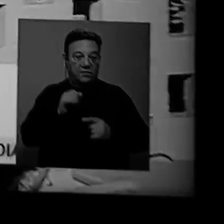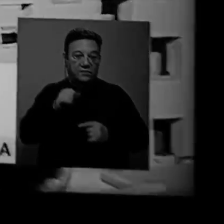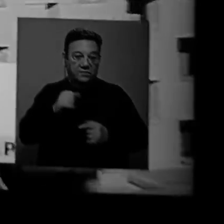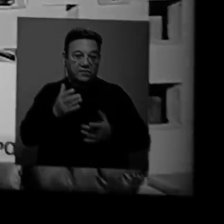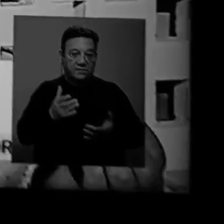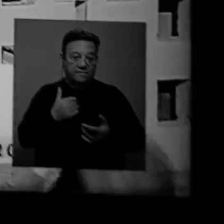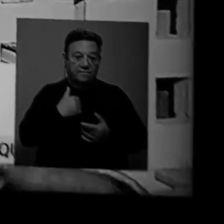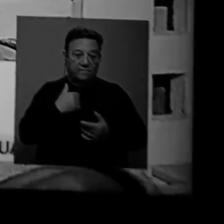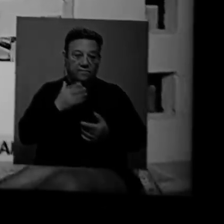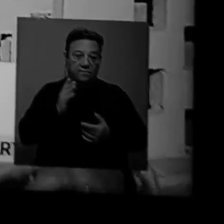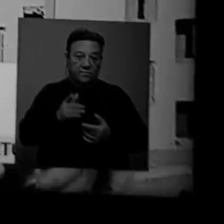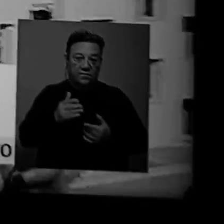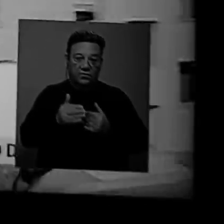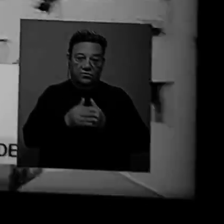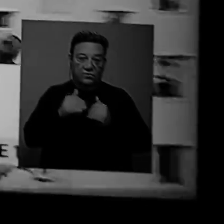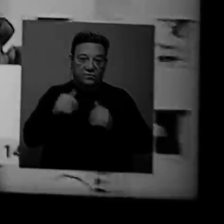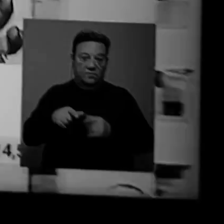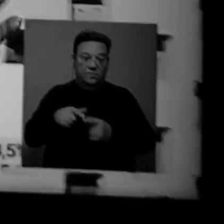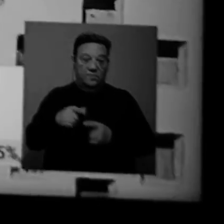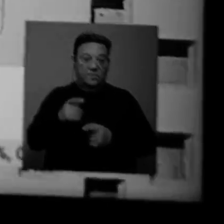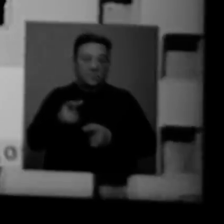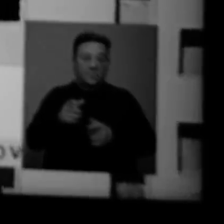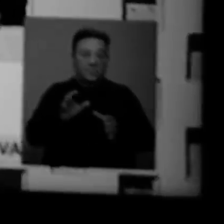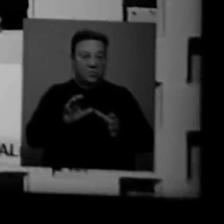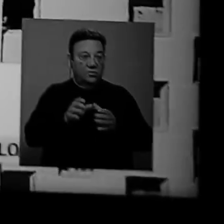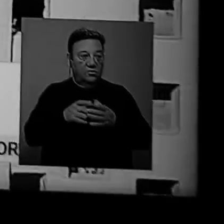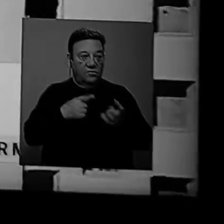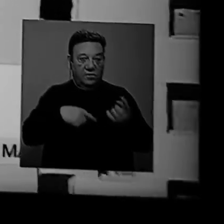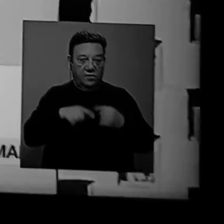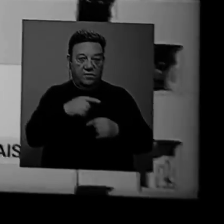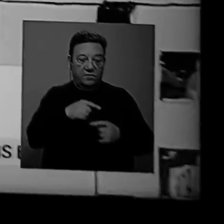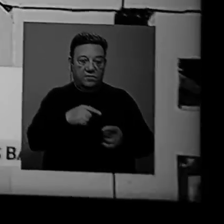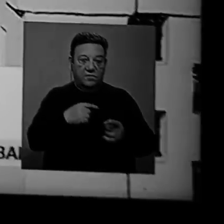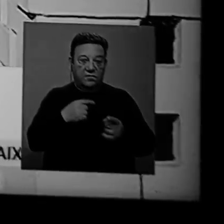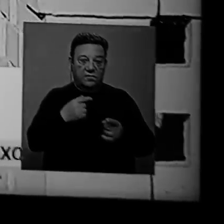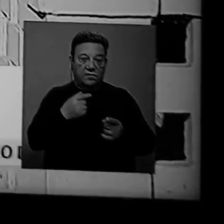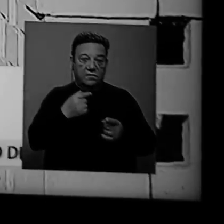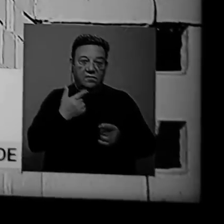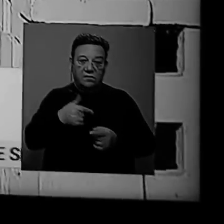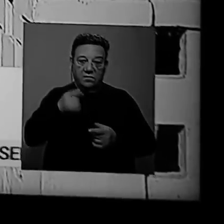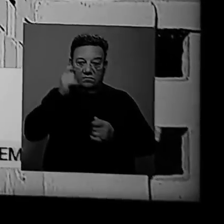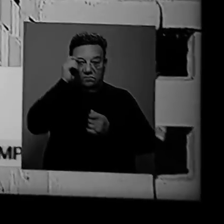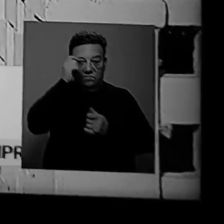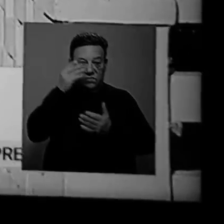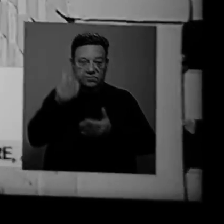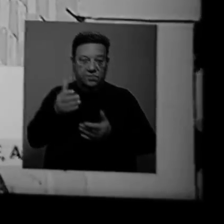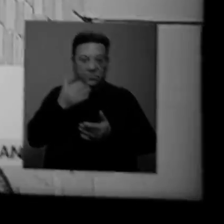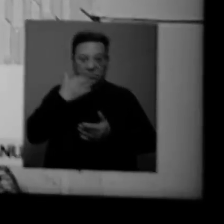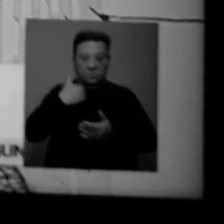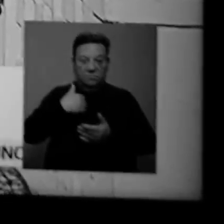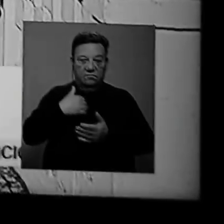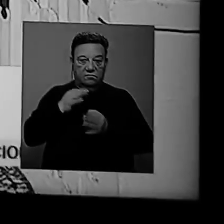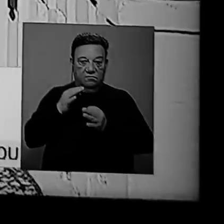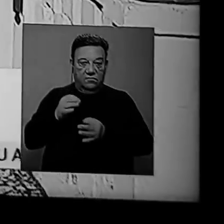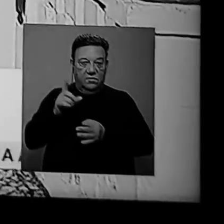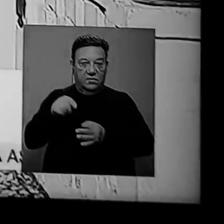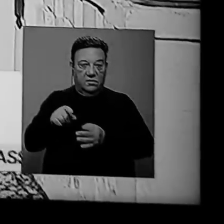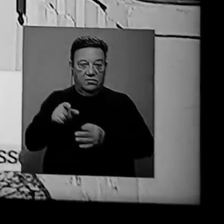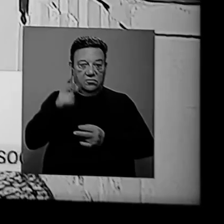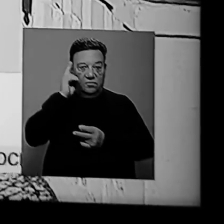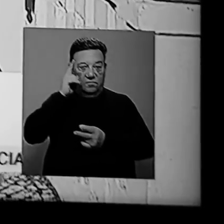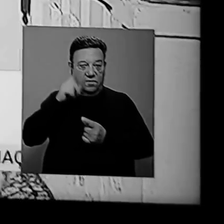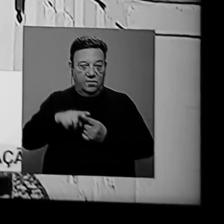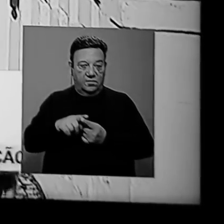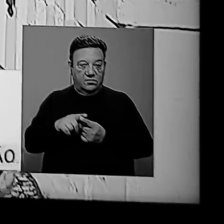seja, nós estamos num cemitério onde a comunidade tem respeito e honra também os teus